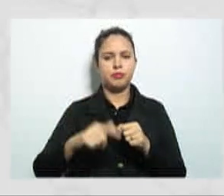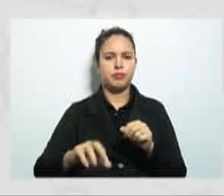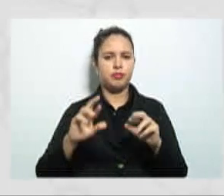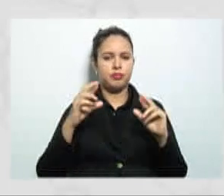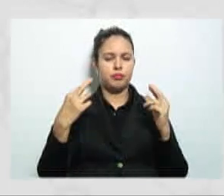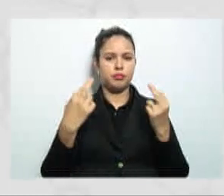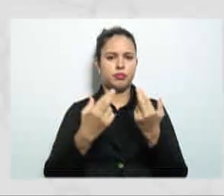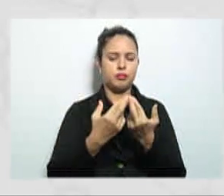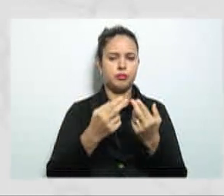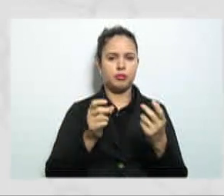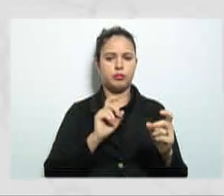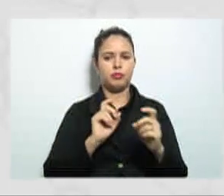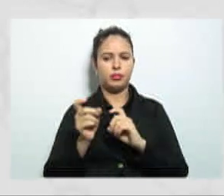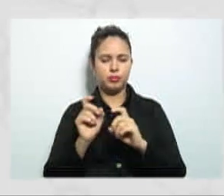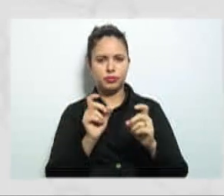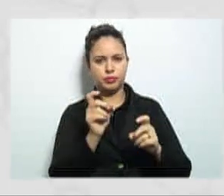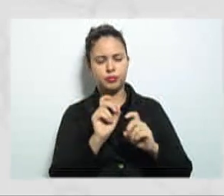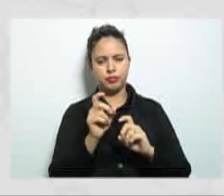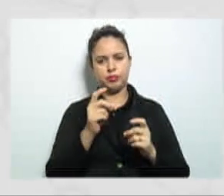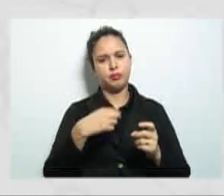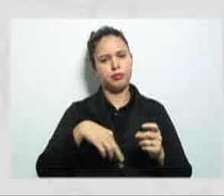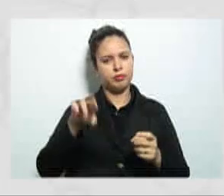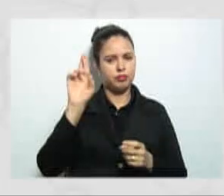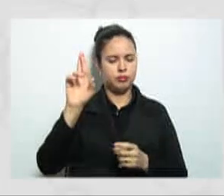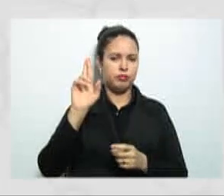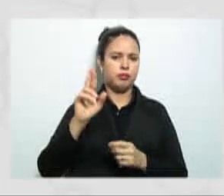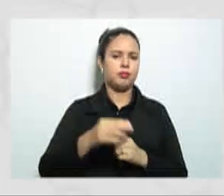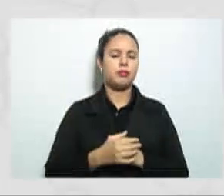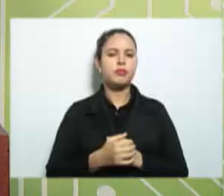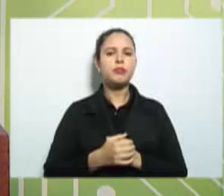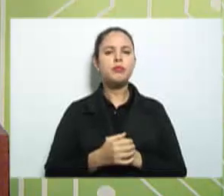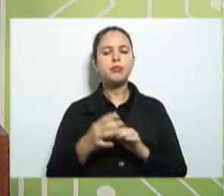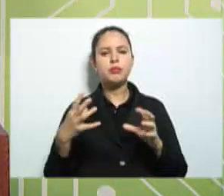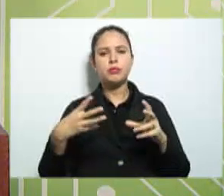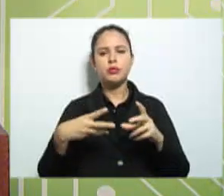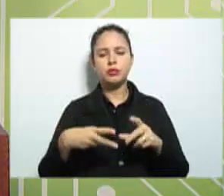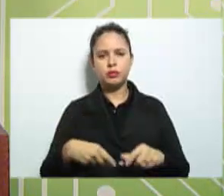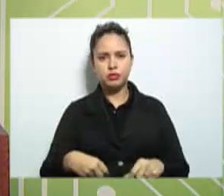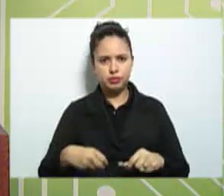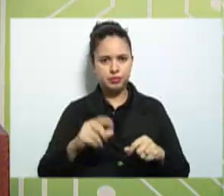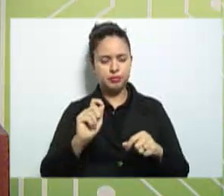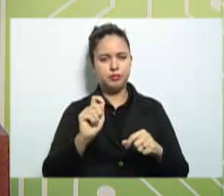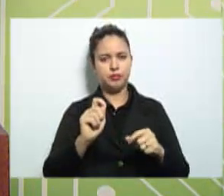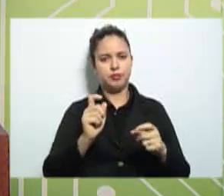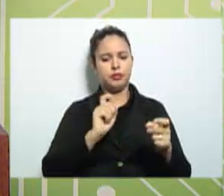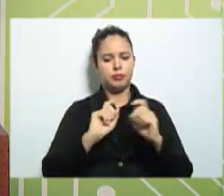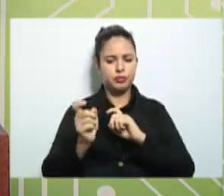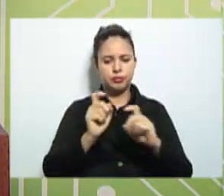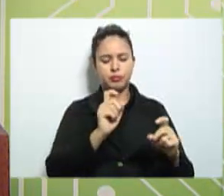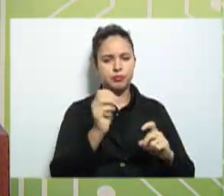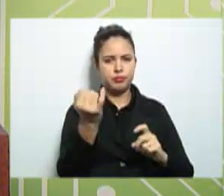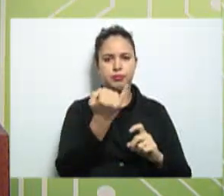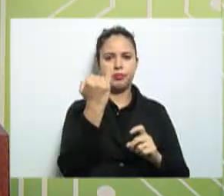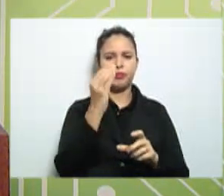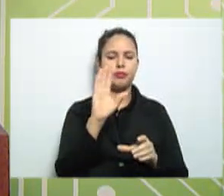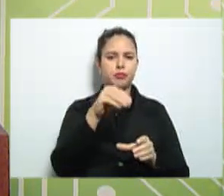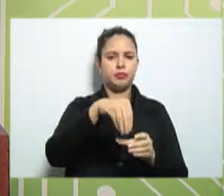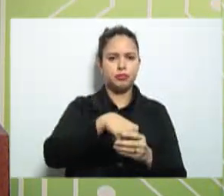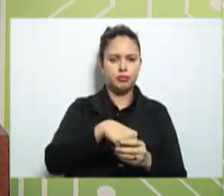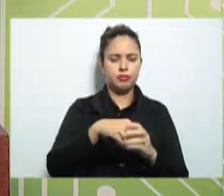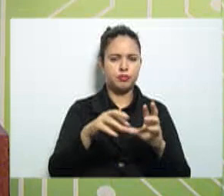para discutirmos, tomarmos decisões. Ou seja, a ordem do dia é tudo o que foi discutido de importante dentro daquela